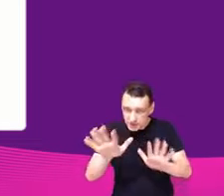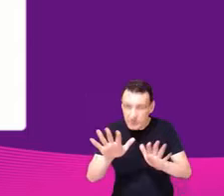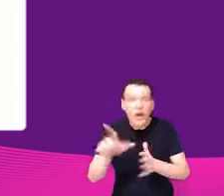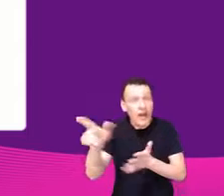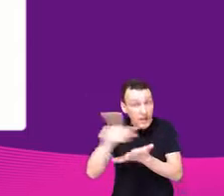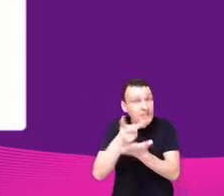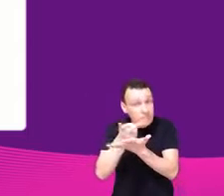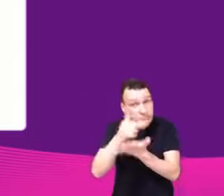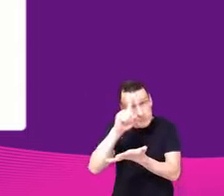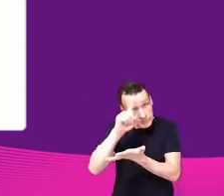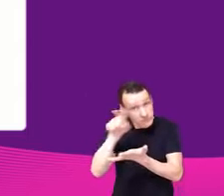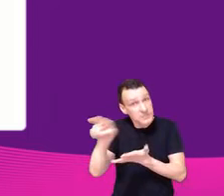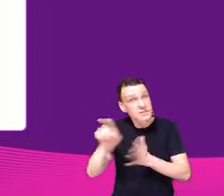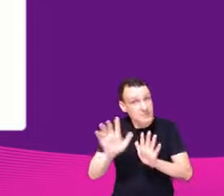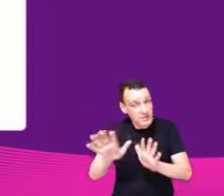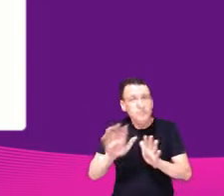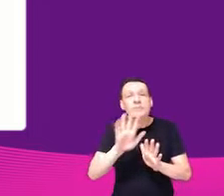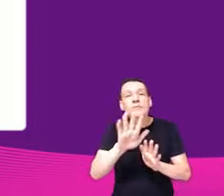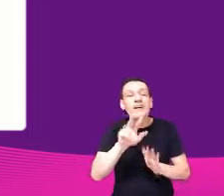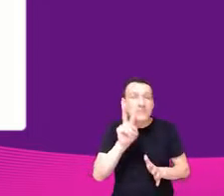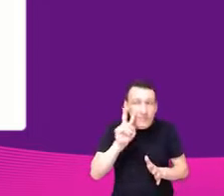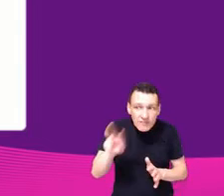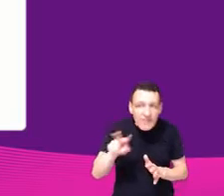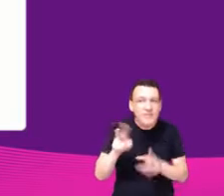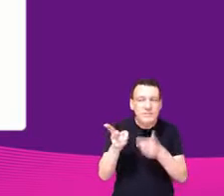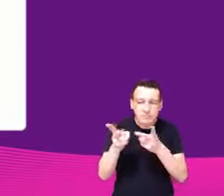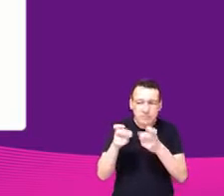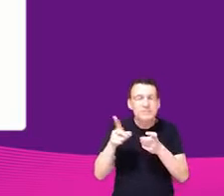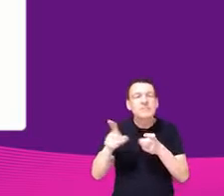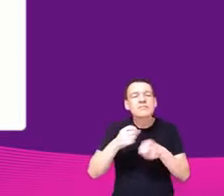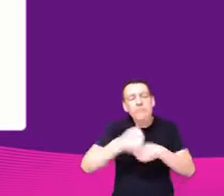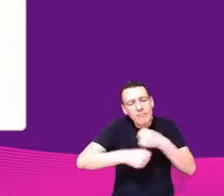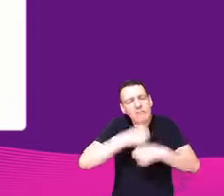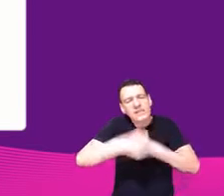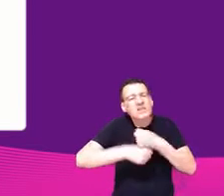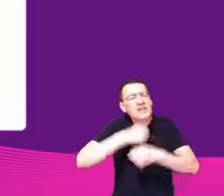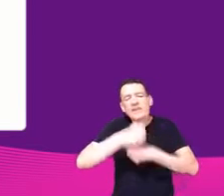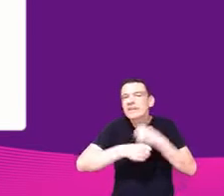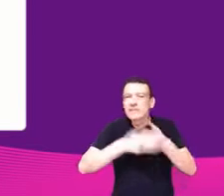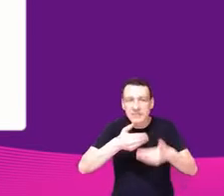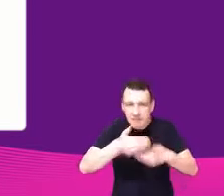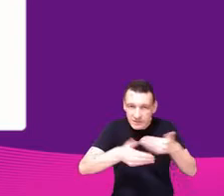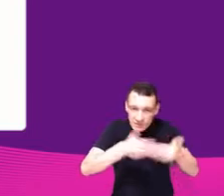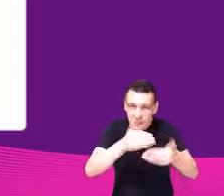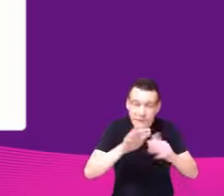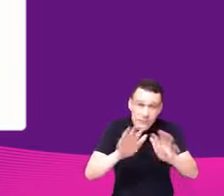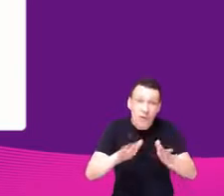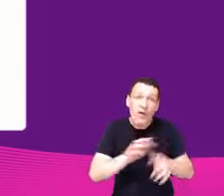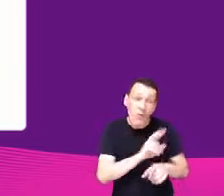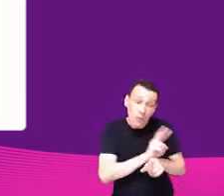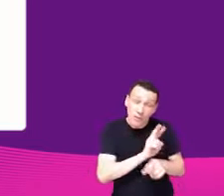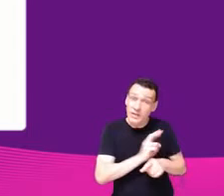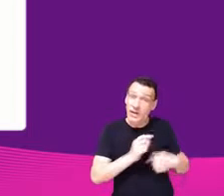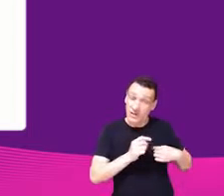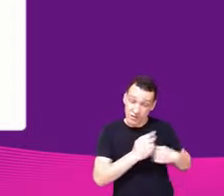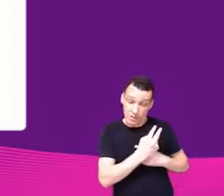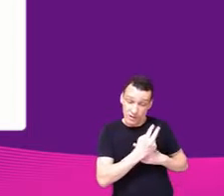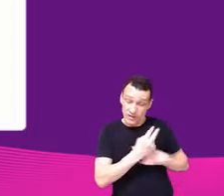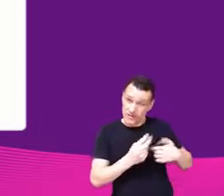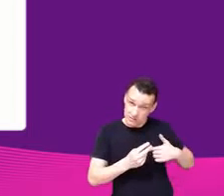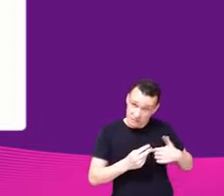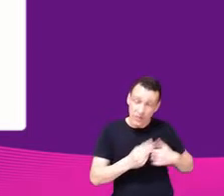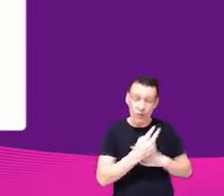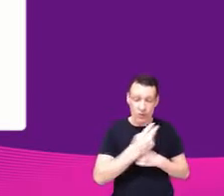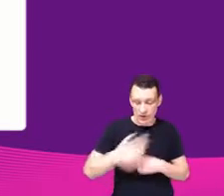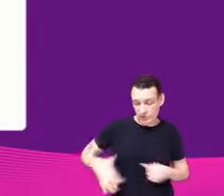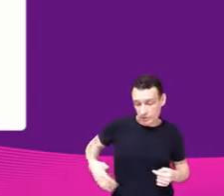da vida desses pacientes em segmento, pelo cuidado cardiovascular e pelo cuidado renal, você vê aqui, né, que a